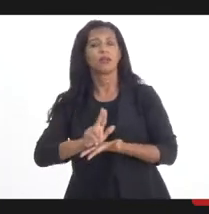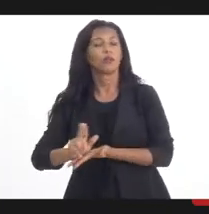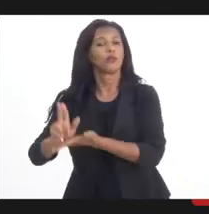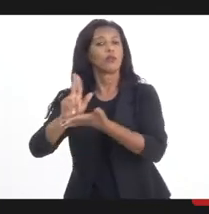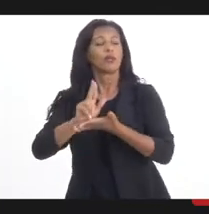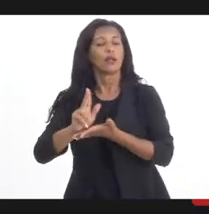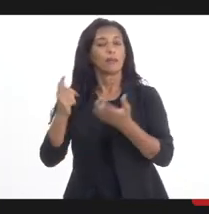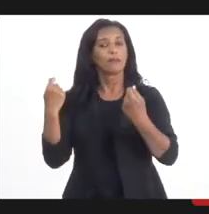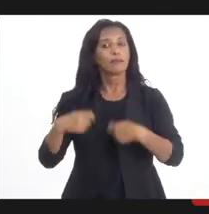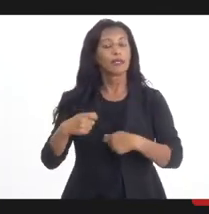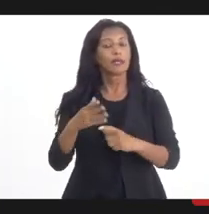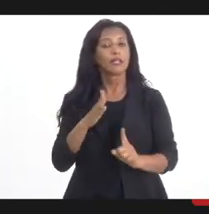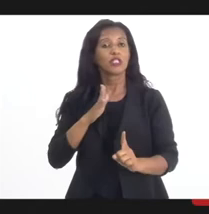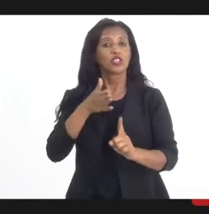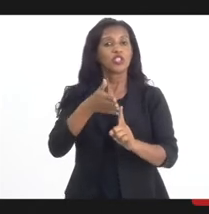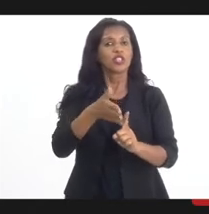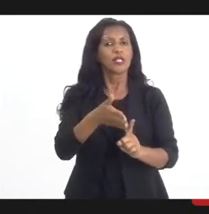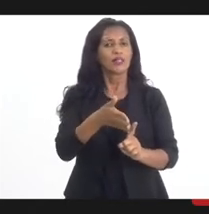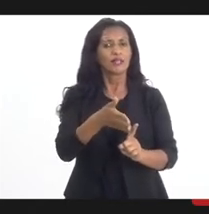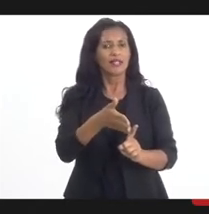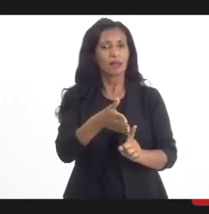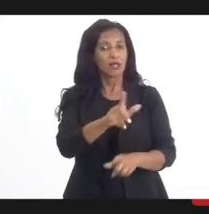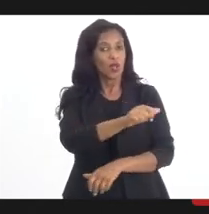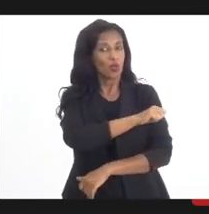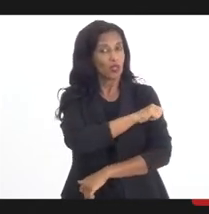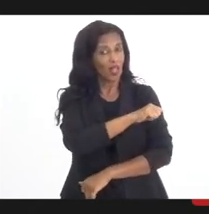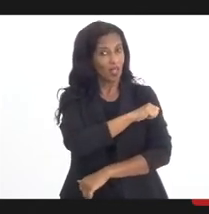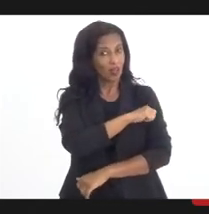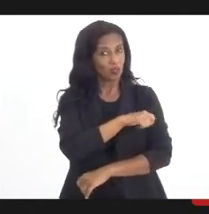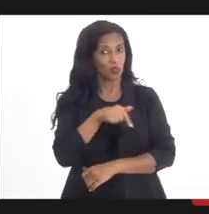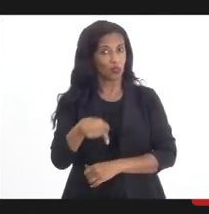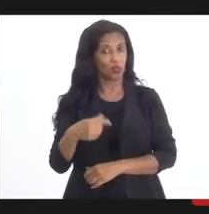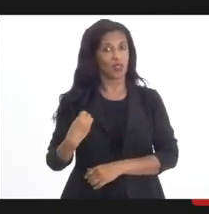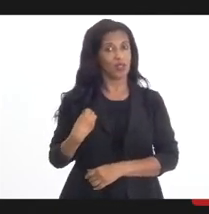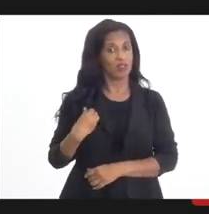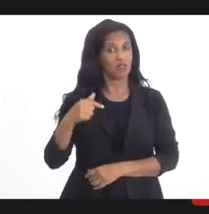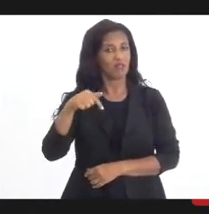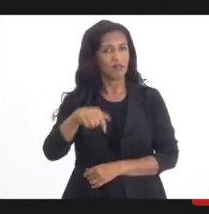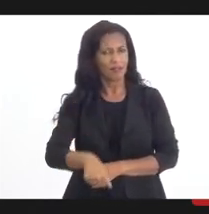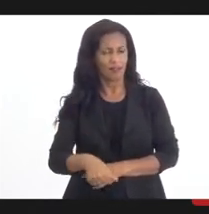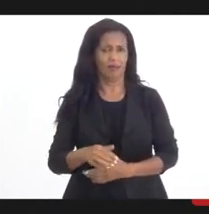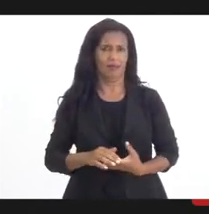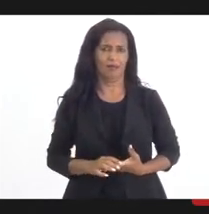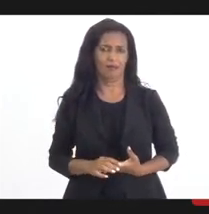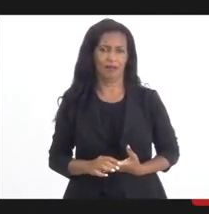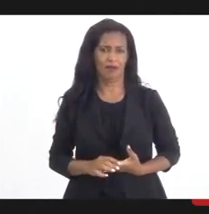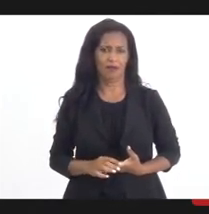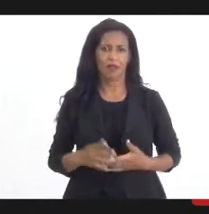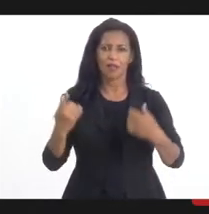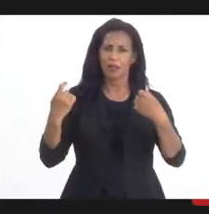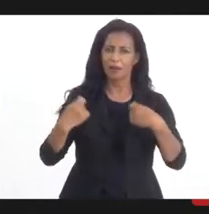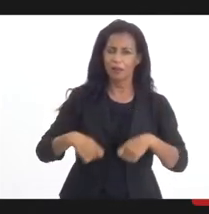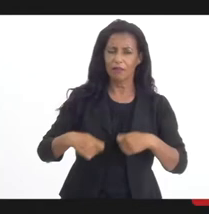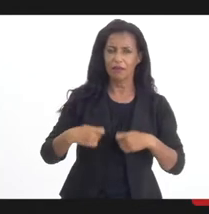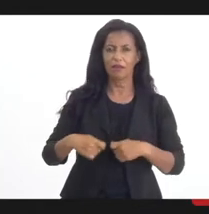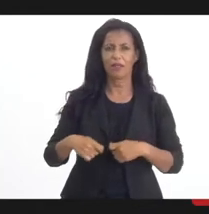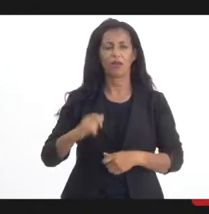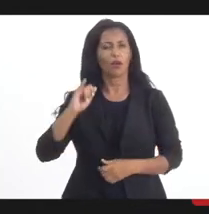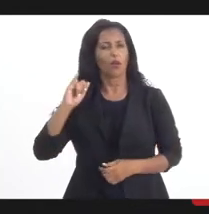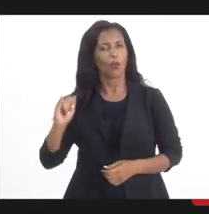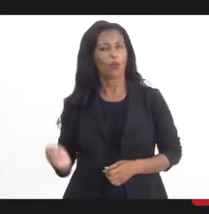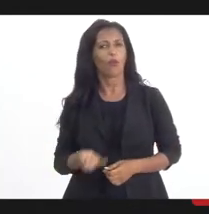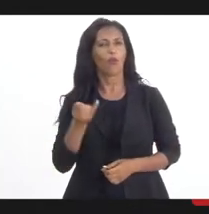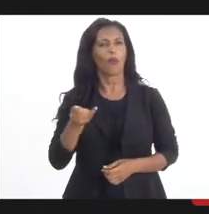ela tem que ser diretamente direcionada aos alunos que moram aqui, que residem aqui e que terão